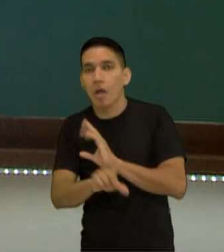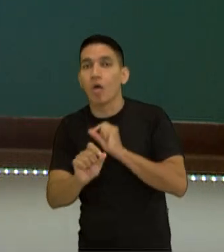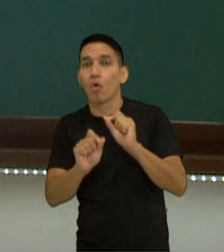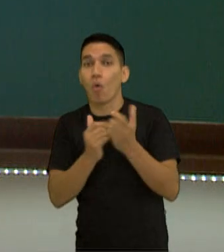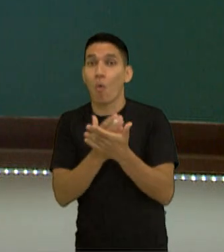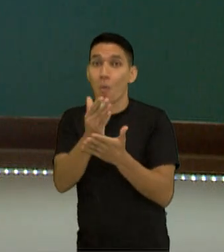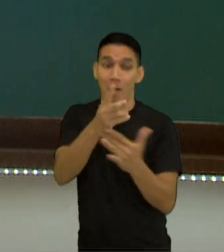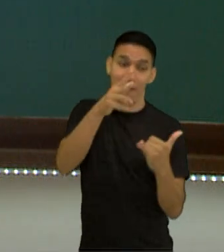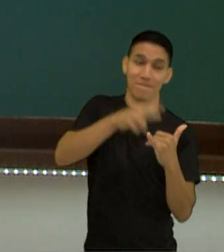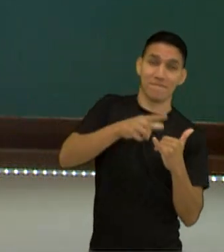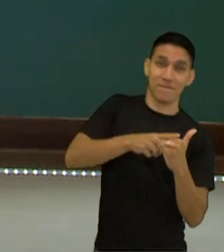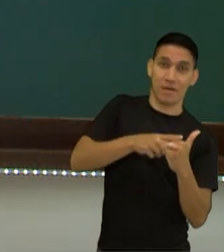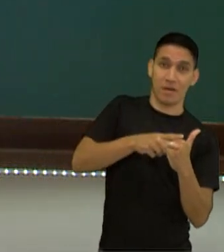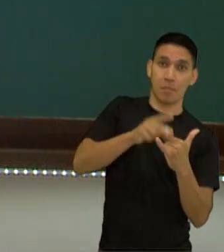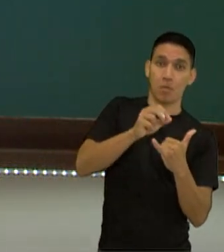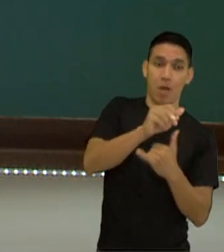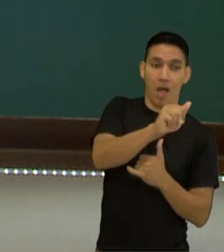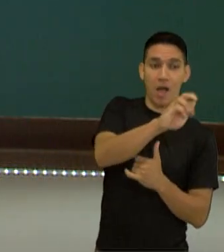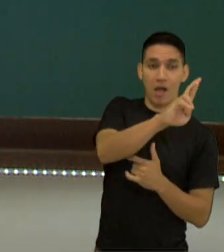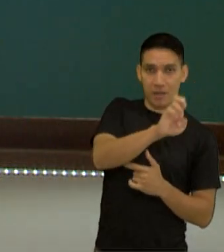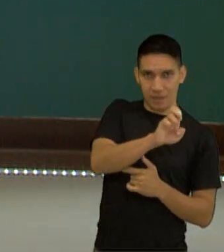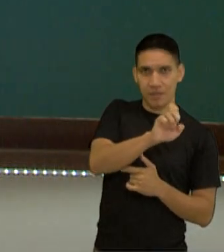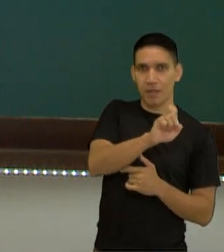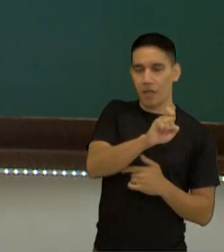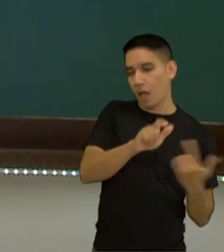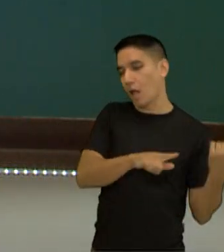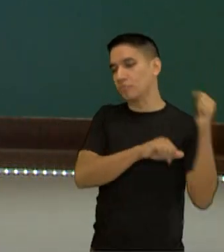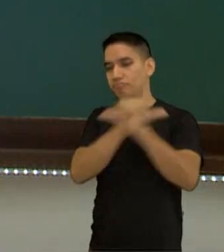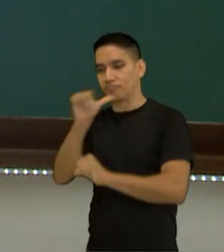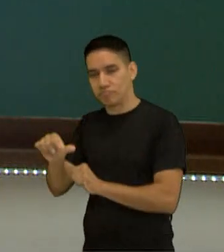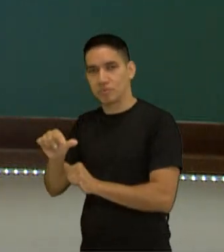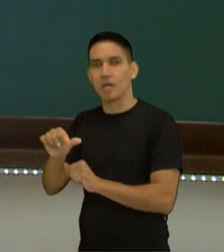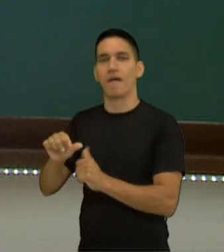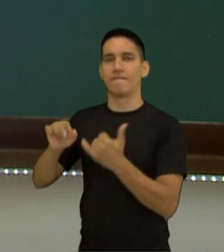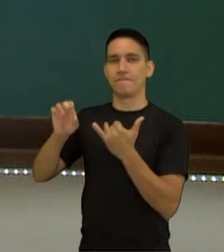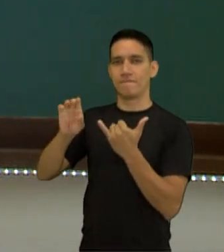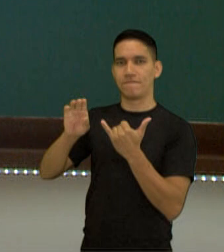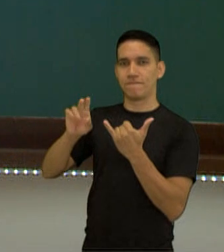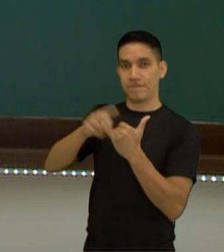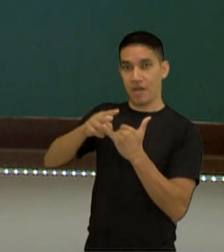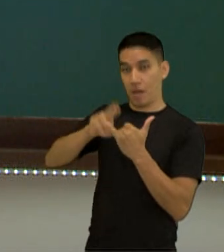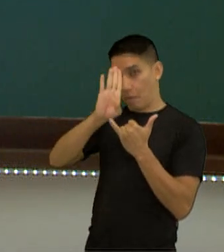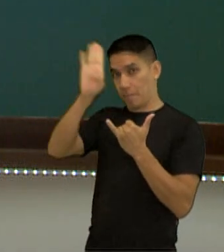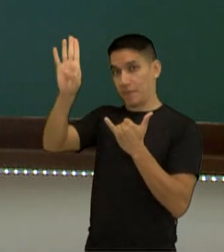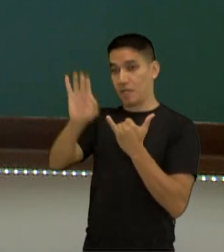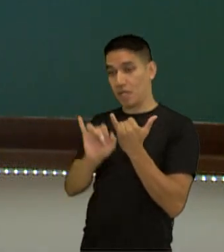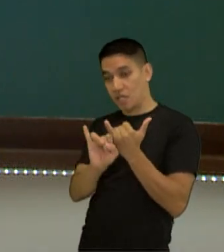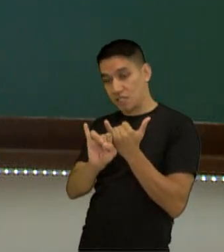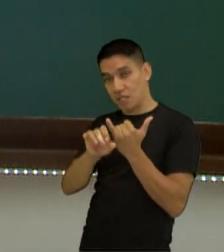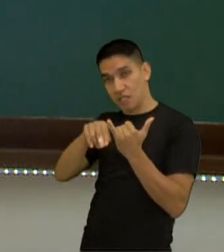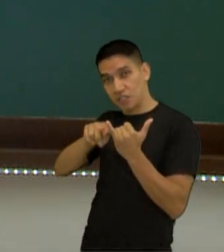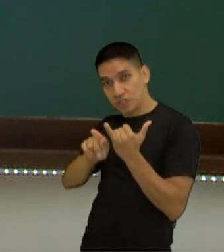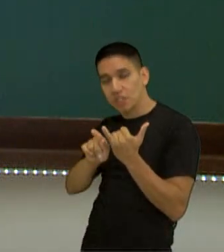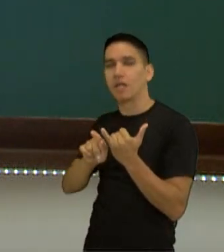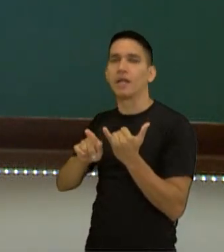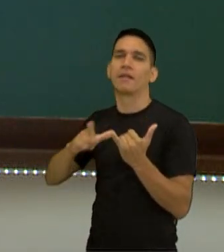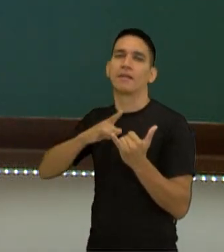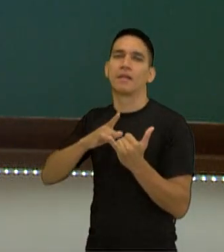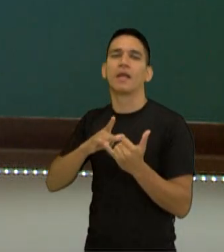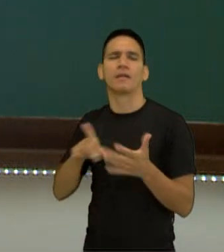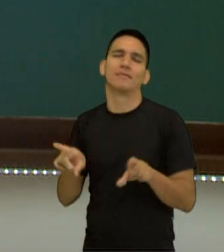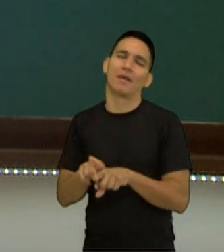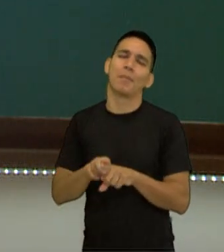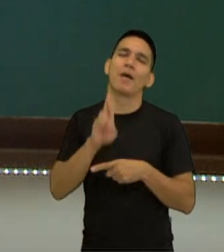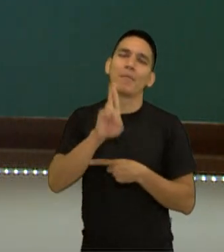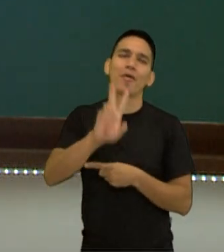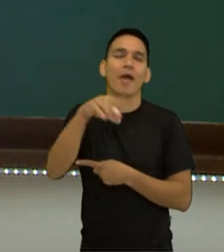com o verbo to be, sujeito e o verbo principal com ing, e, no caso, a resposta de não esquecermos de experimentar o